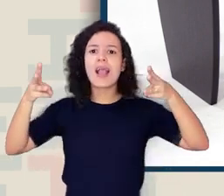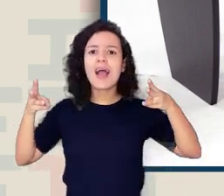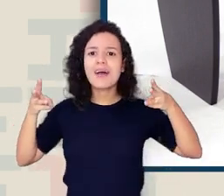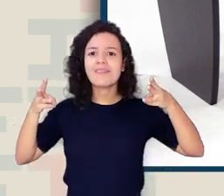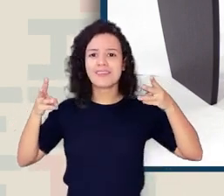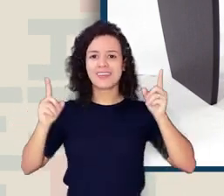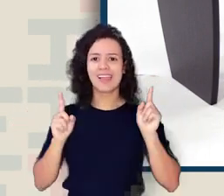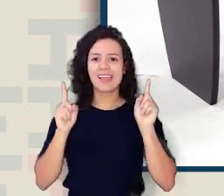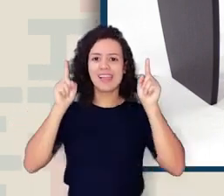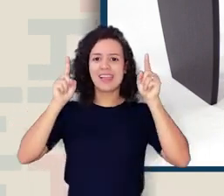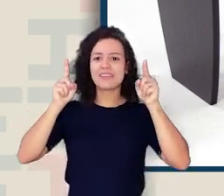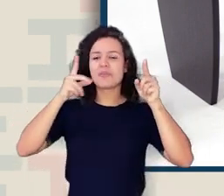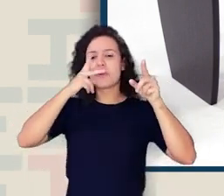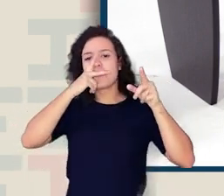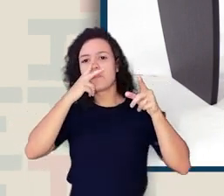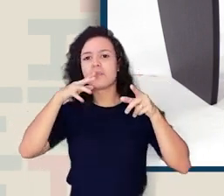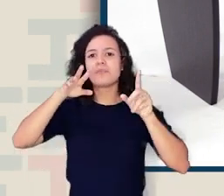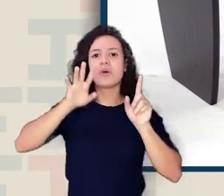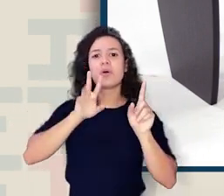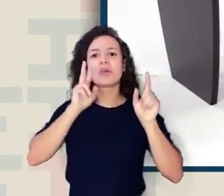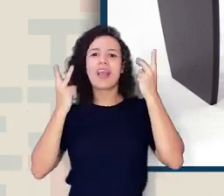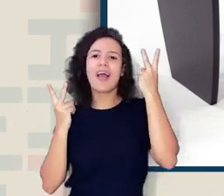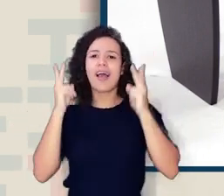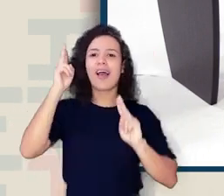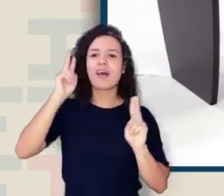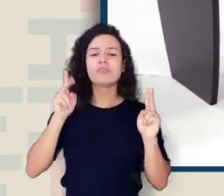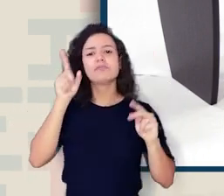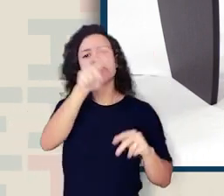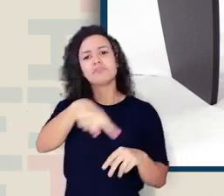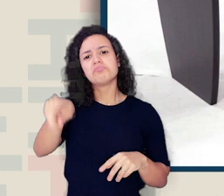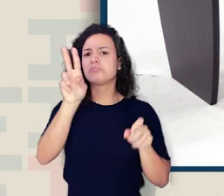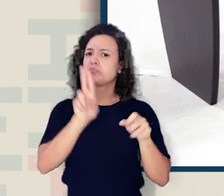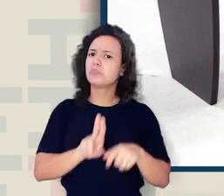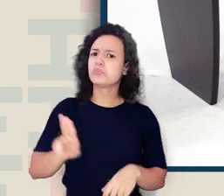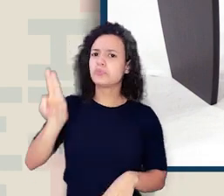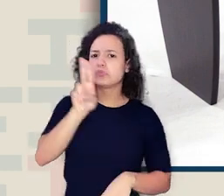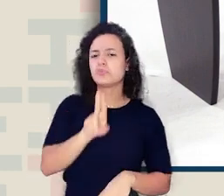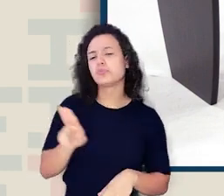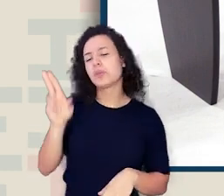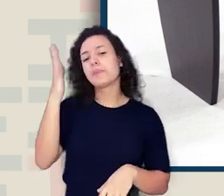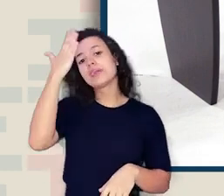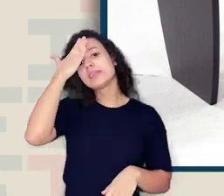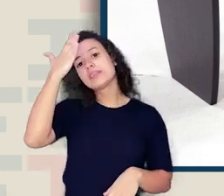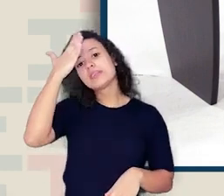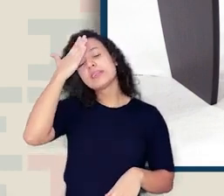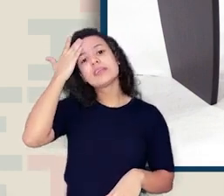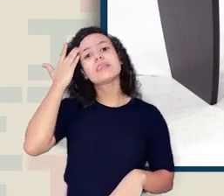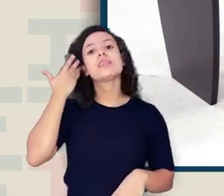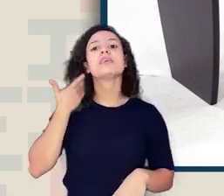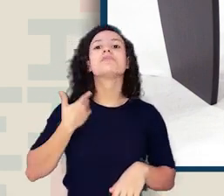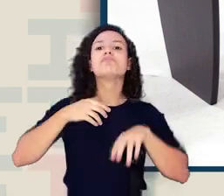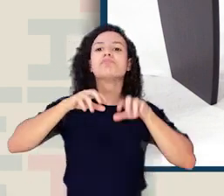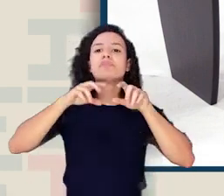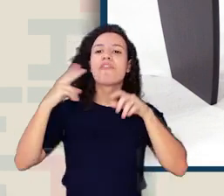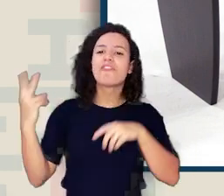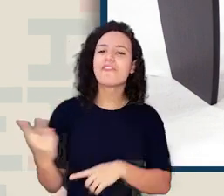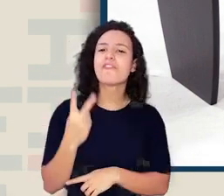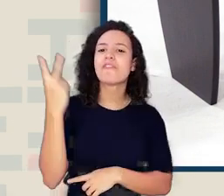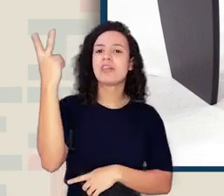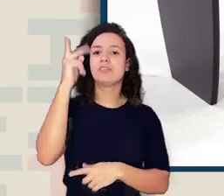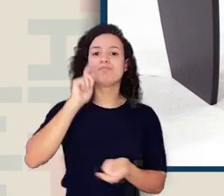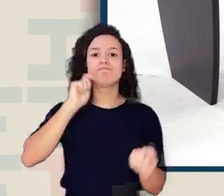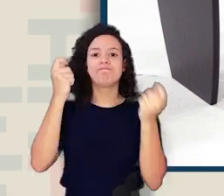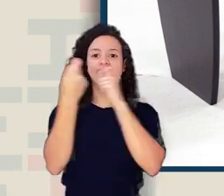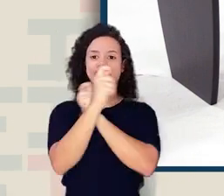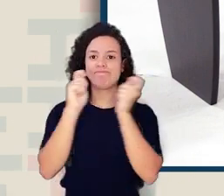propostas instrumentais, que vocês podem estar utilizando, se entendendo dessa gama